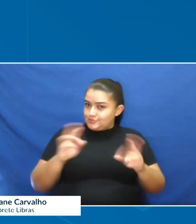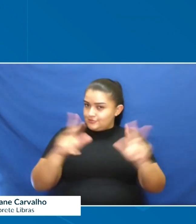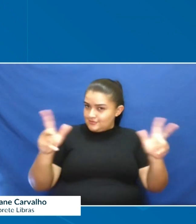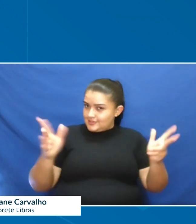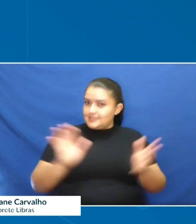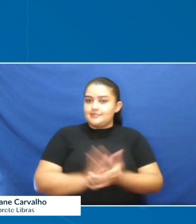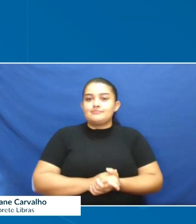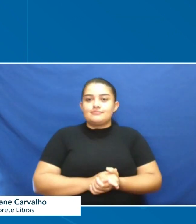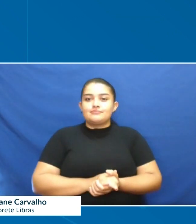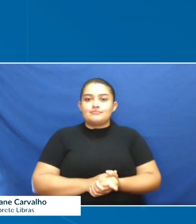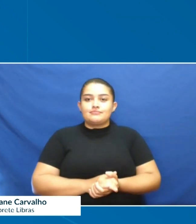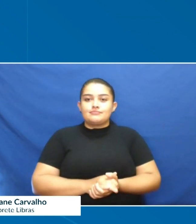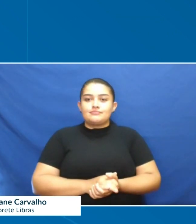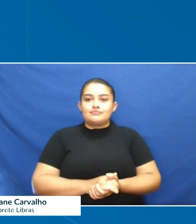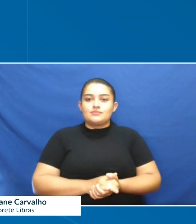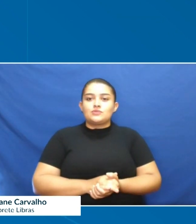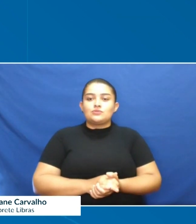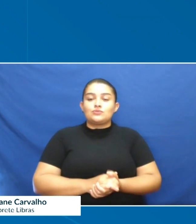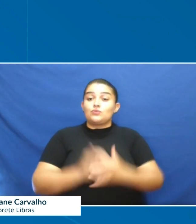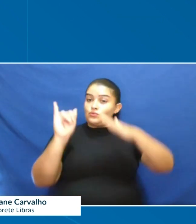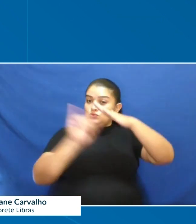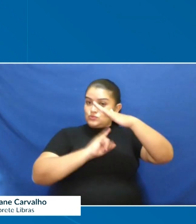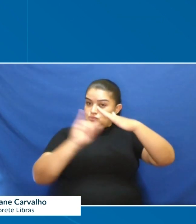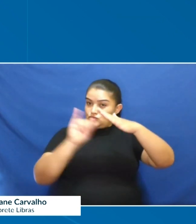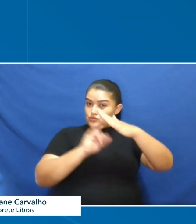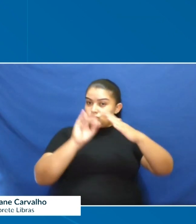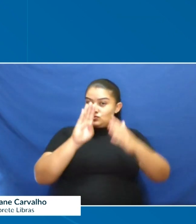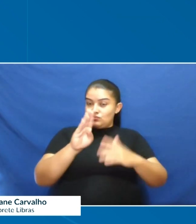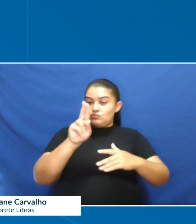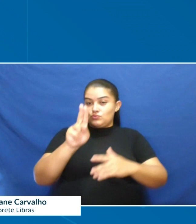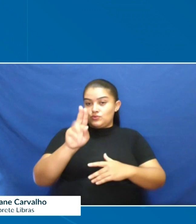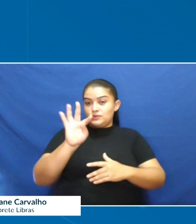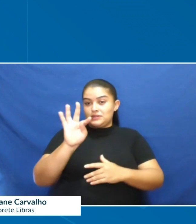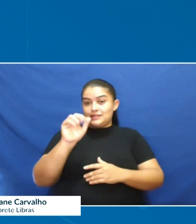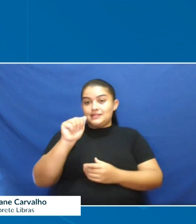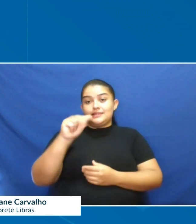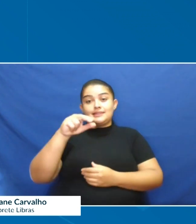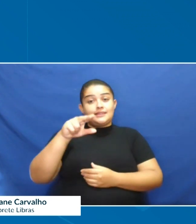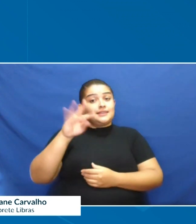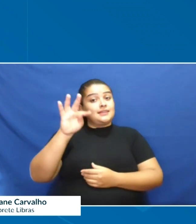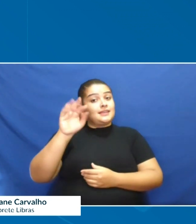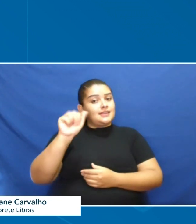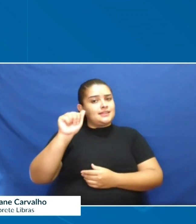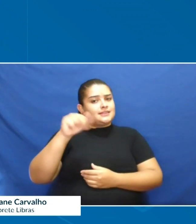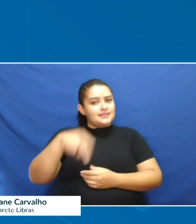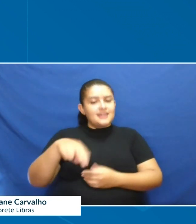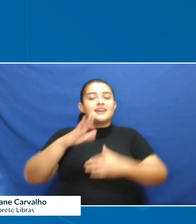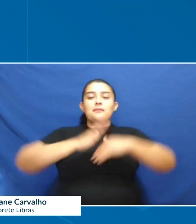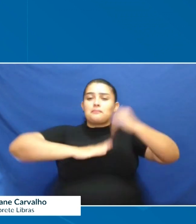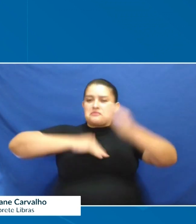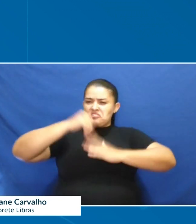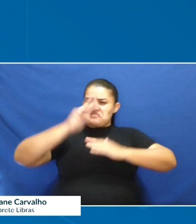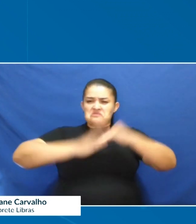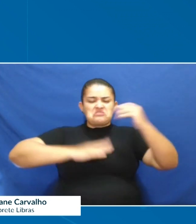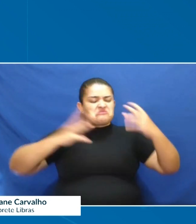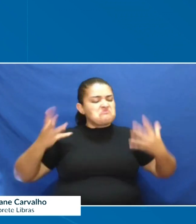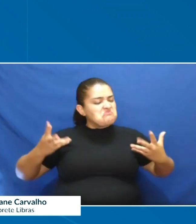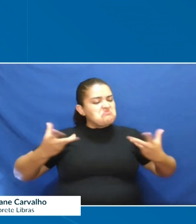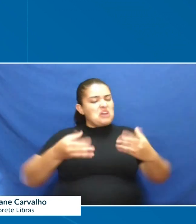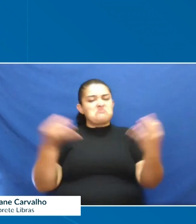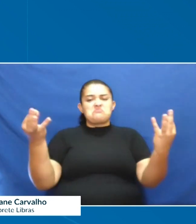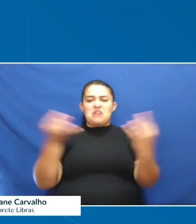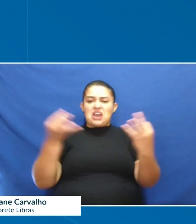a Fiocruz, o Instituto Butantan, com profissionais excelentes que têm uma capacidade de realização e estão trabalhando